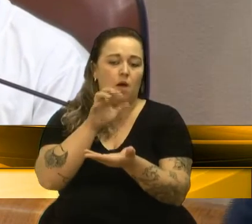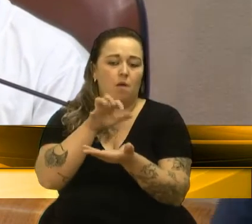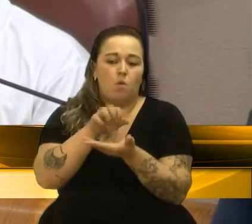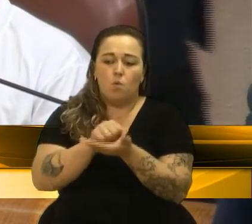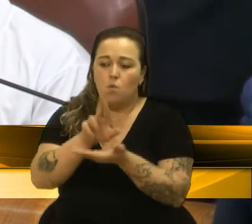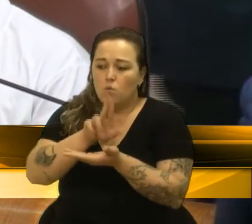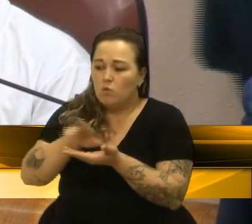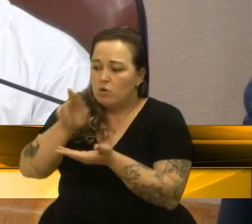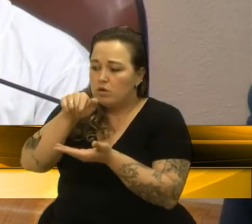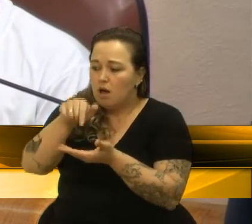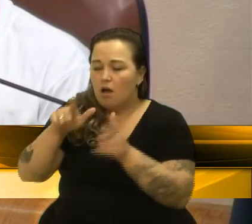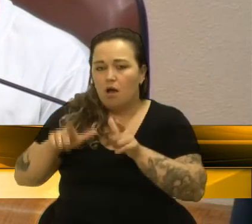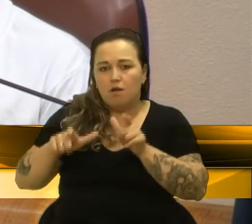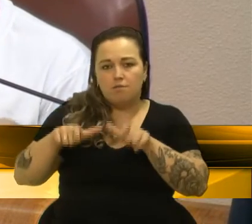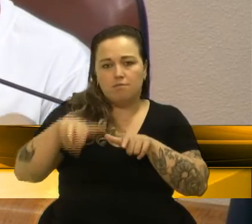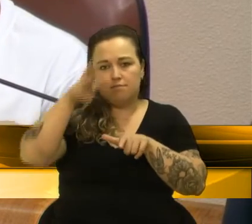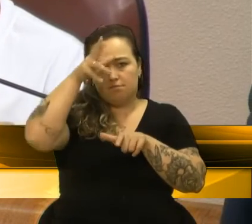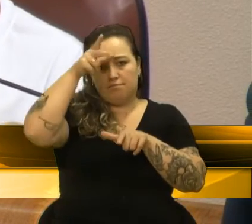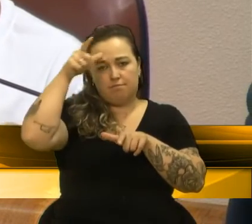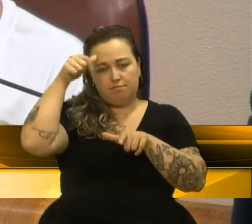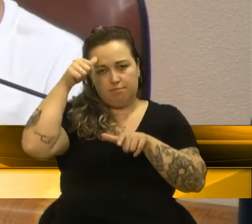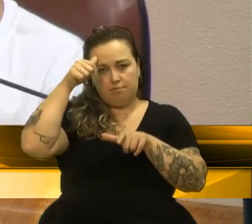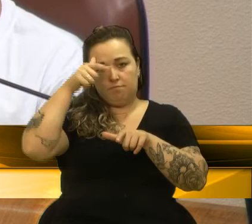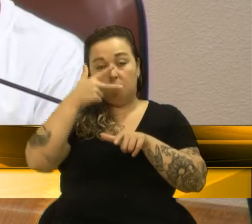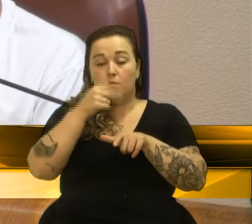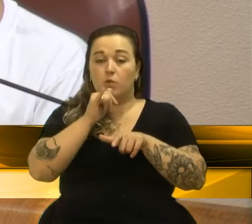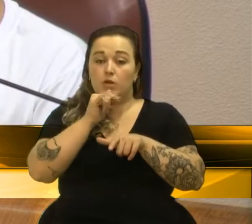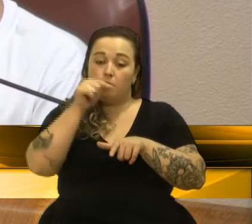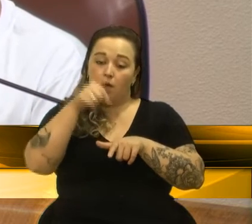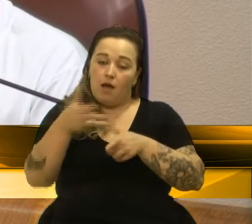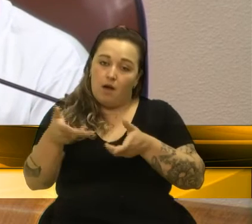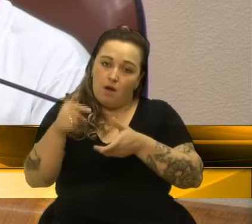bem público, a praça.